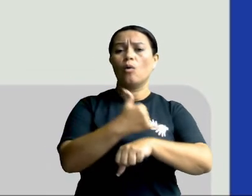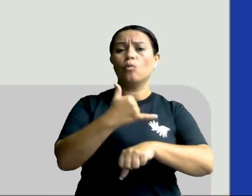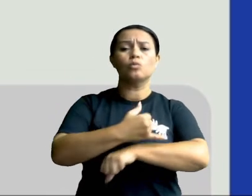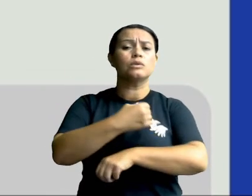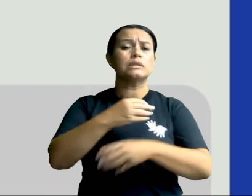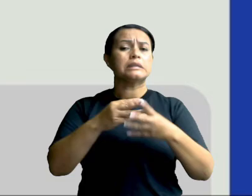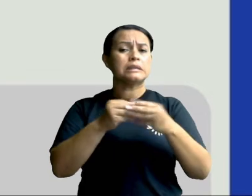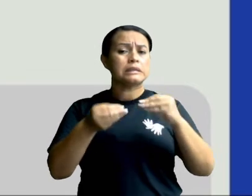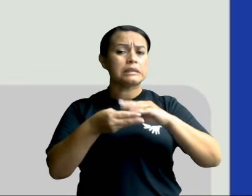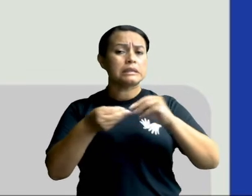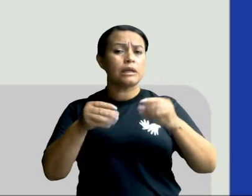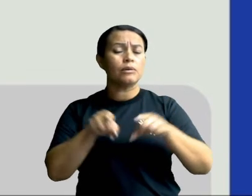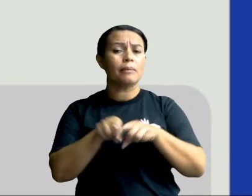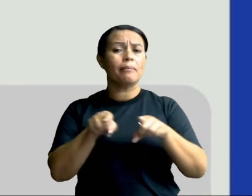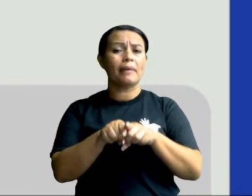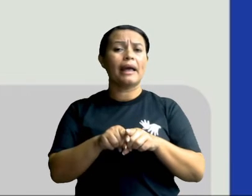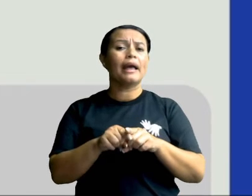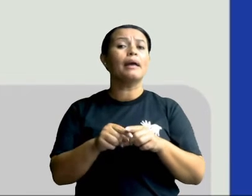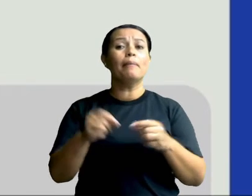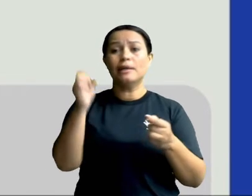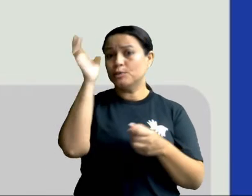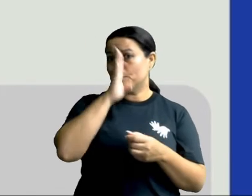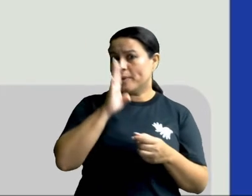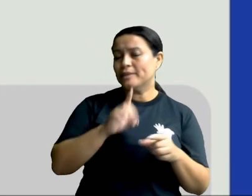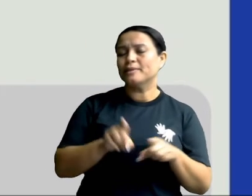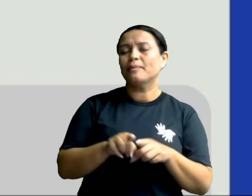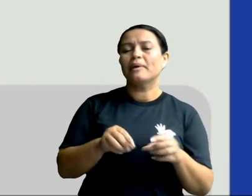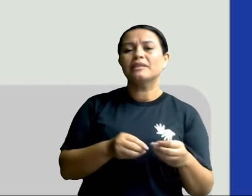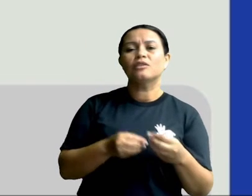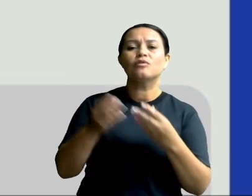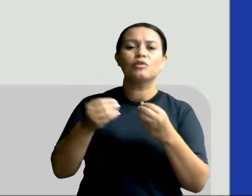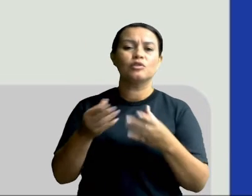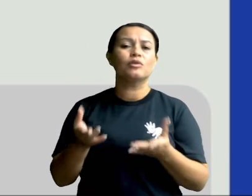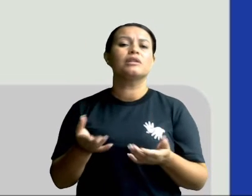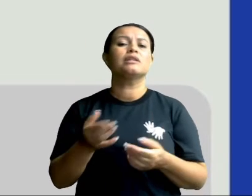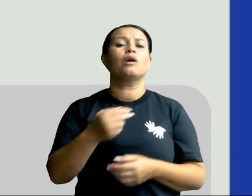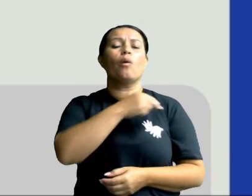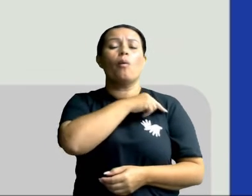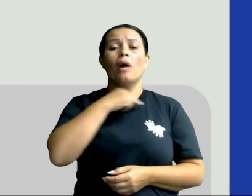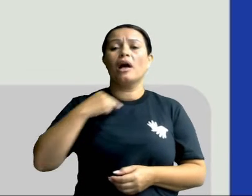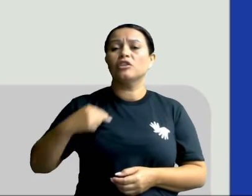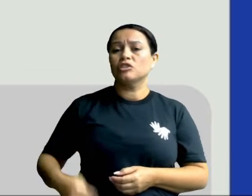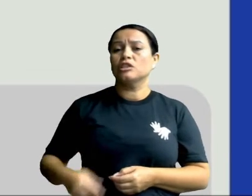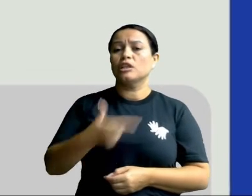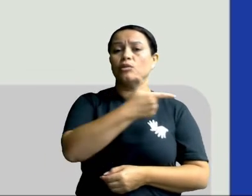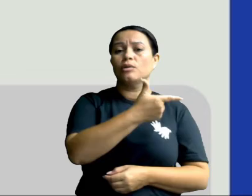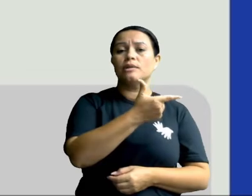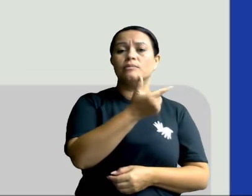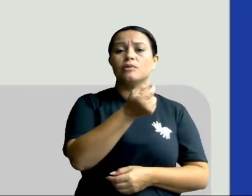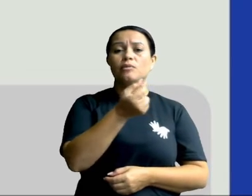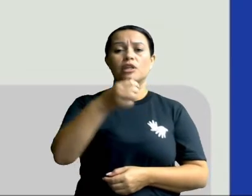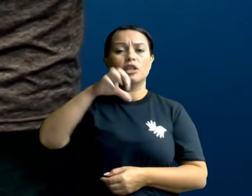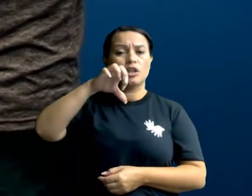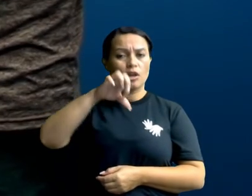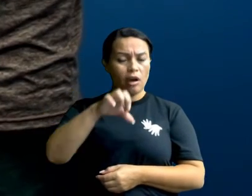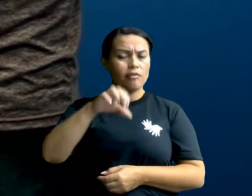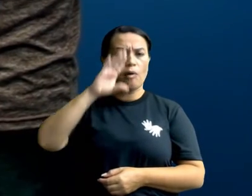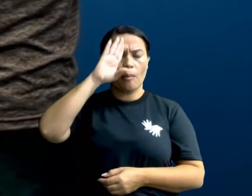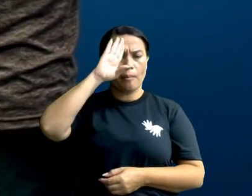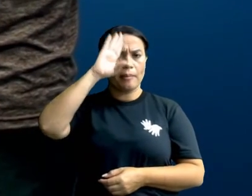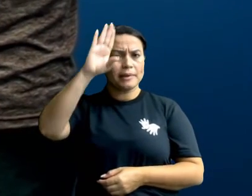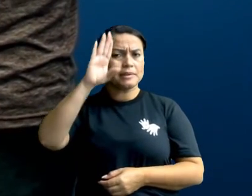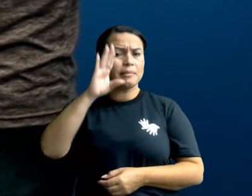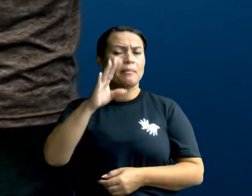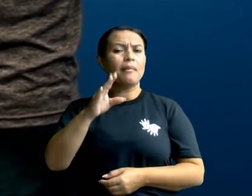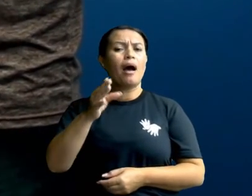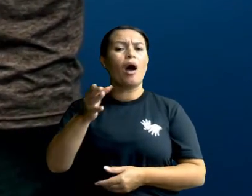outros produtos, sendo o Brasil um dos seus fornecedores. Então, como eu disse, a China, em 2009, né, passou a ser o principal parceiro comercial